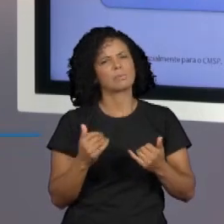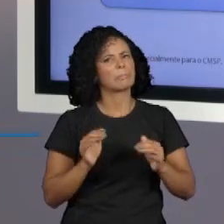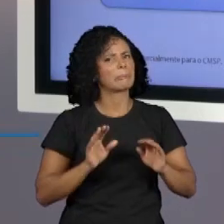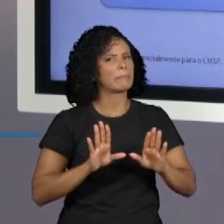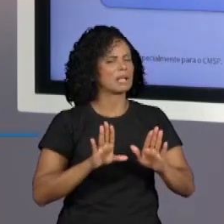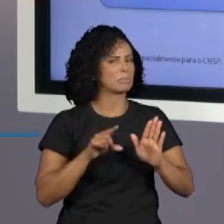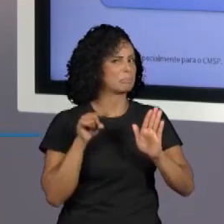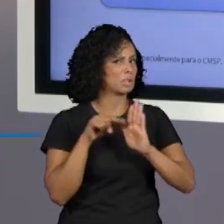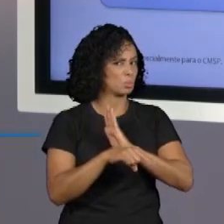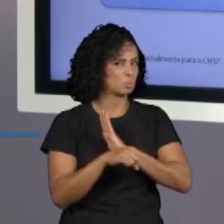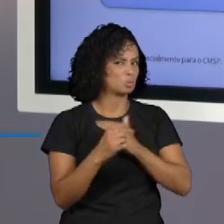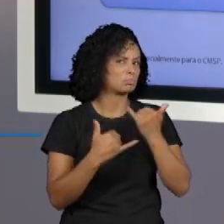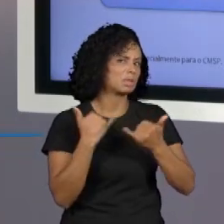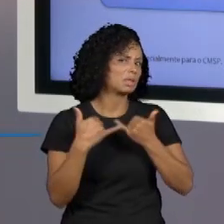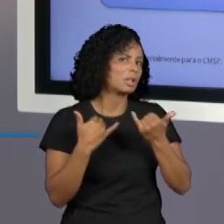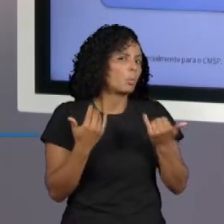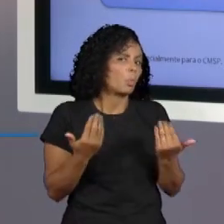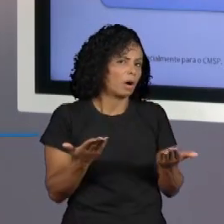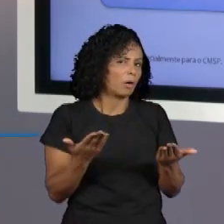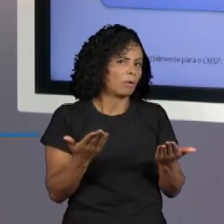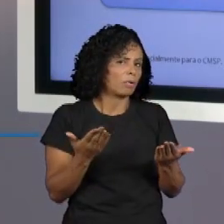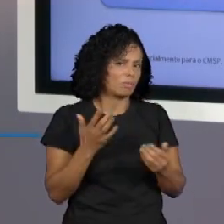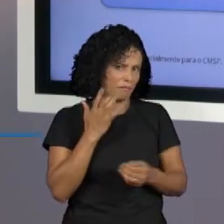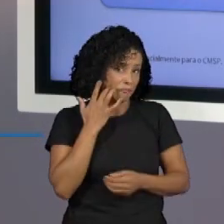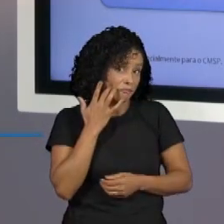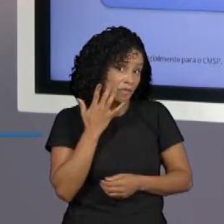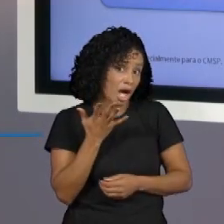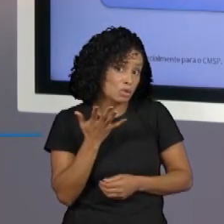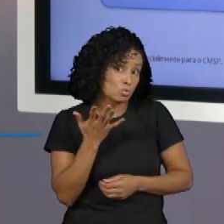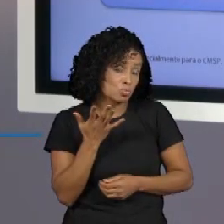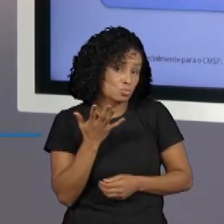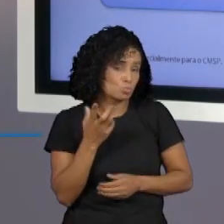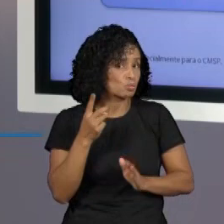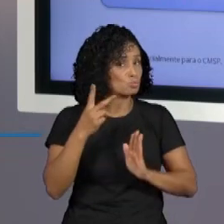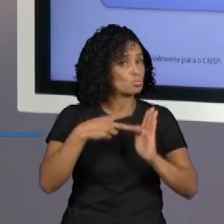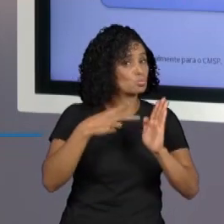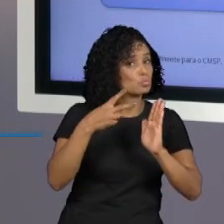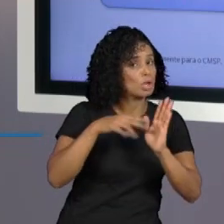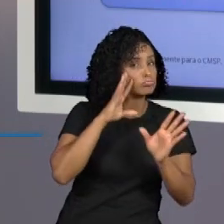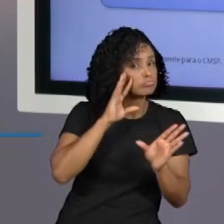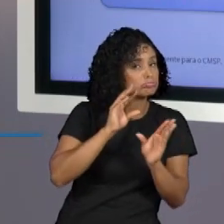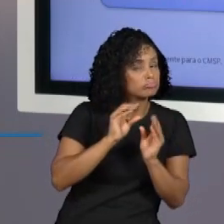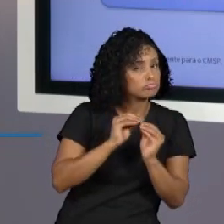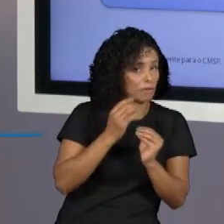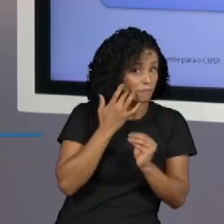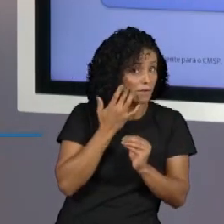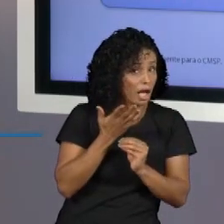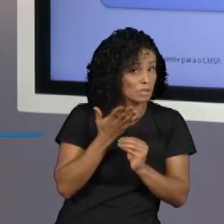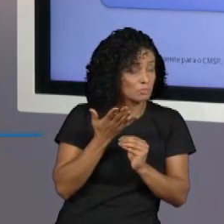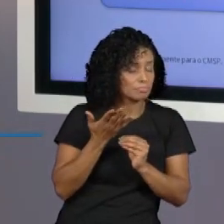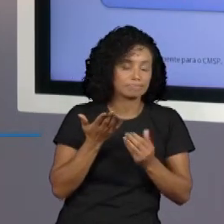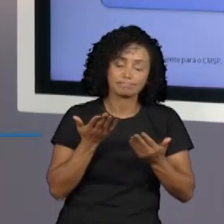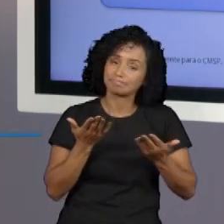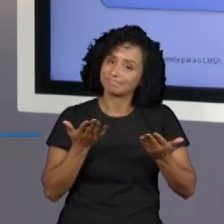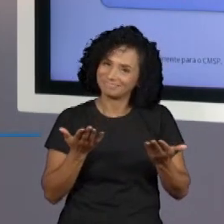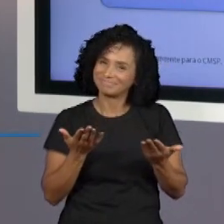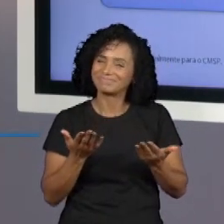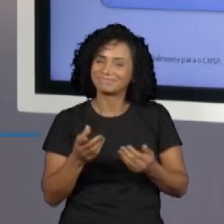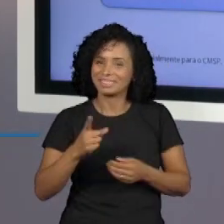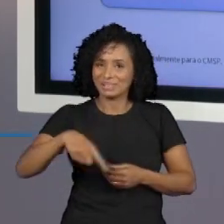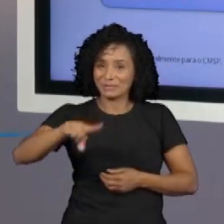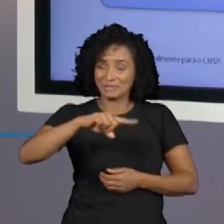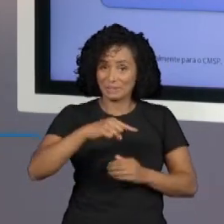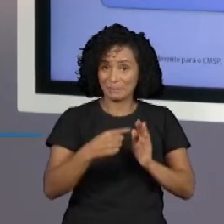conseguiram identificar? Foi fácil de identificar por meio da leitura e compreensão? Então, respondendo à